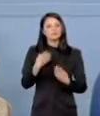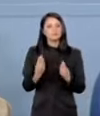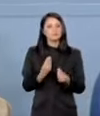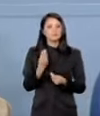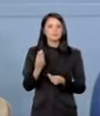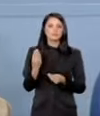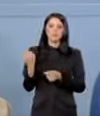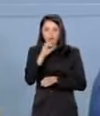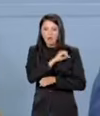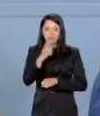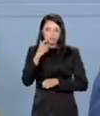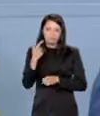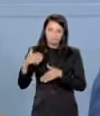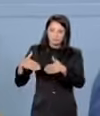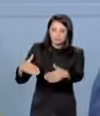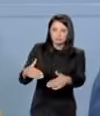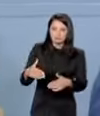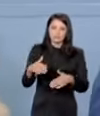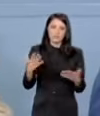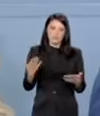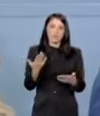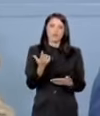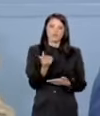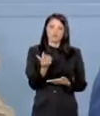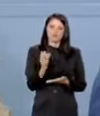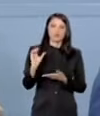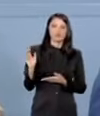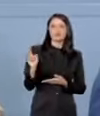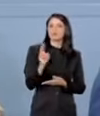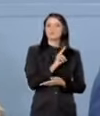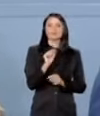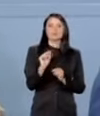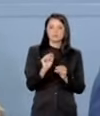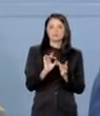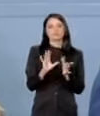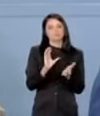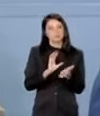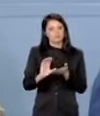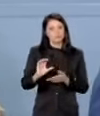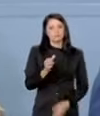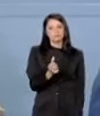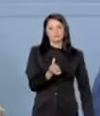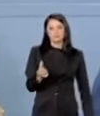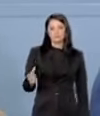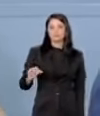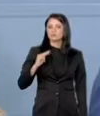da reconstrução. Então, em relação a recursos emergenciais, serão liberados